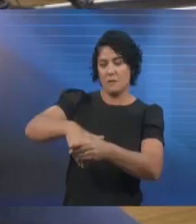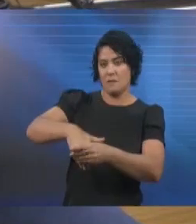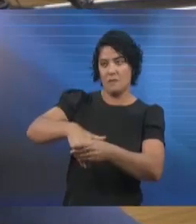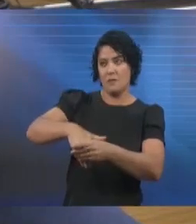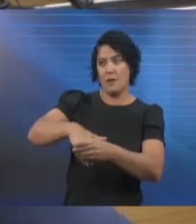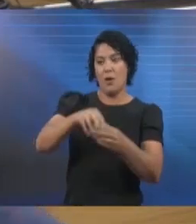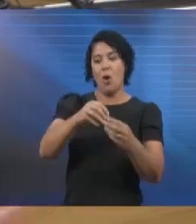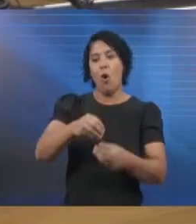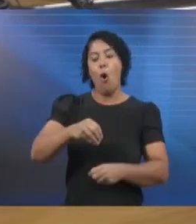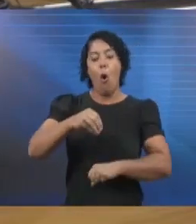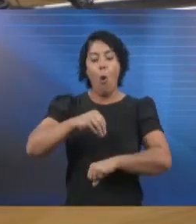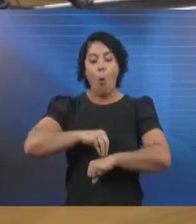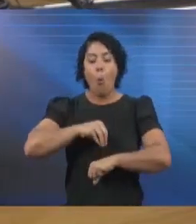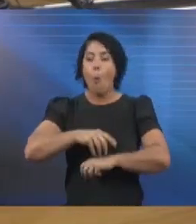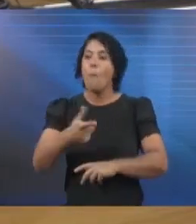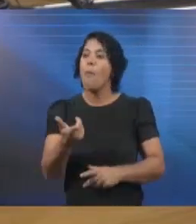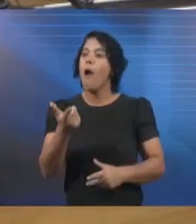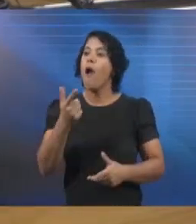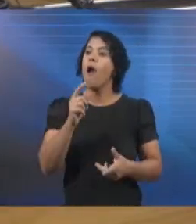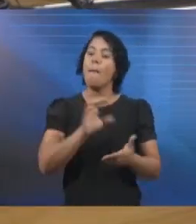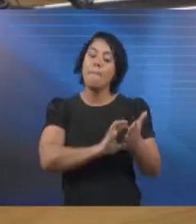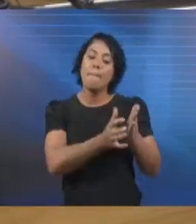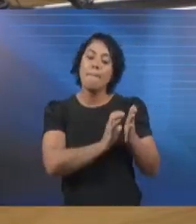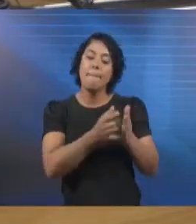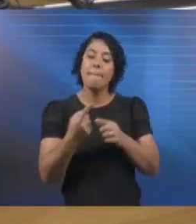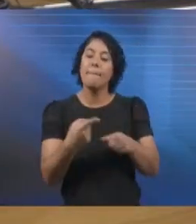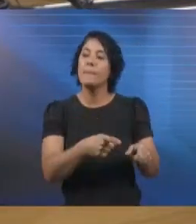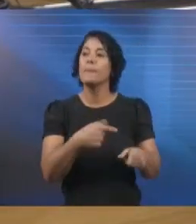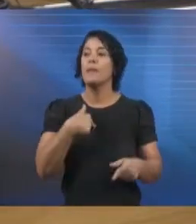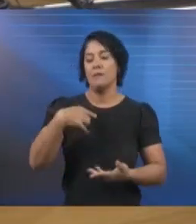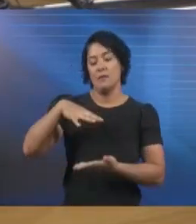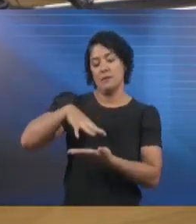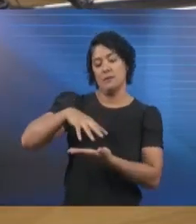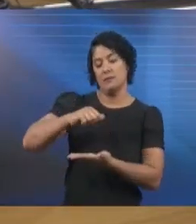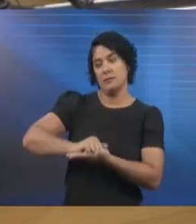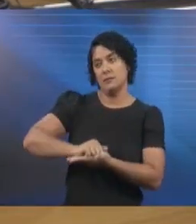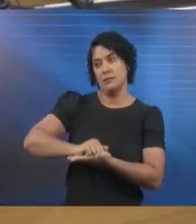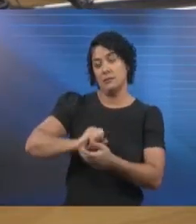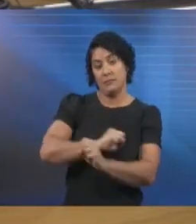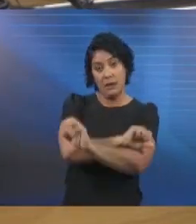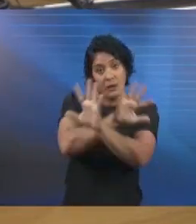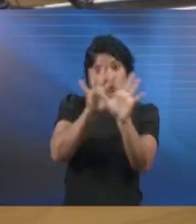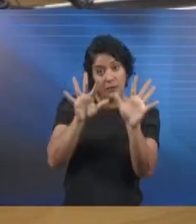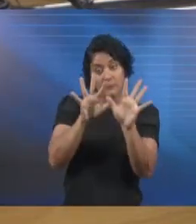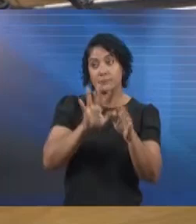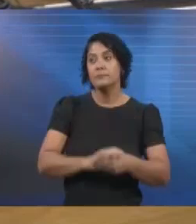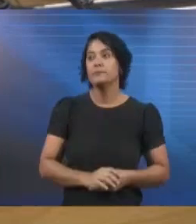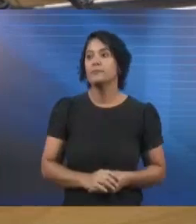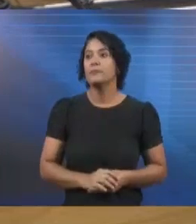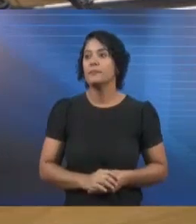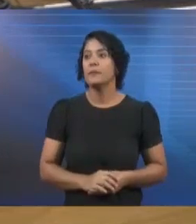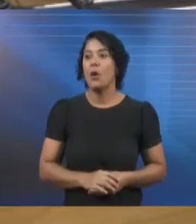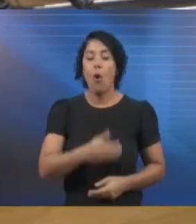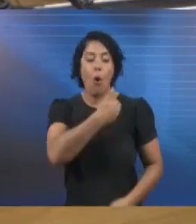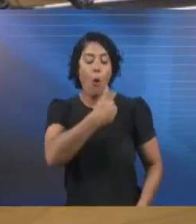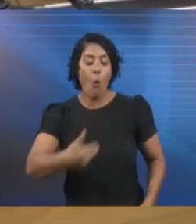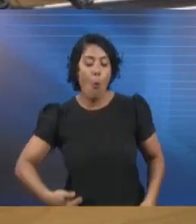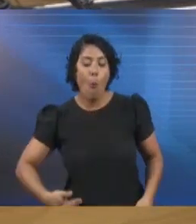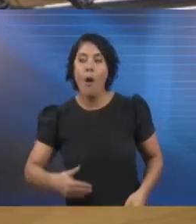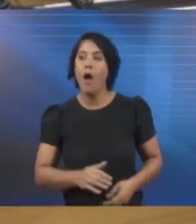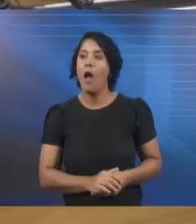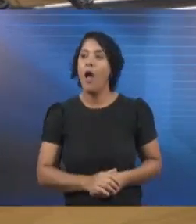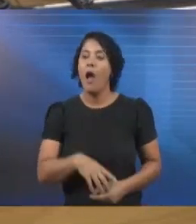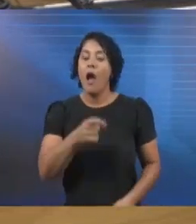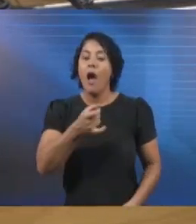coloque culpa em parlamentares D oposição tô fazendo esse registro para que fique claro porque para esse governo o que importa é